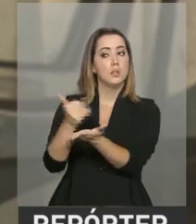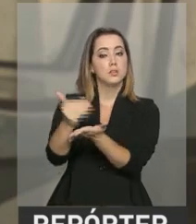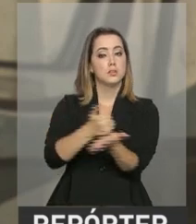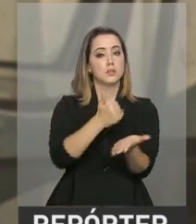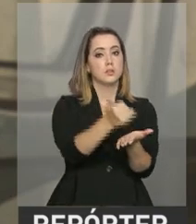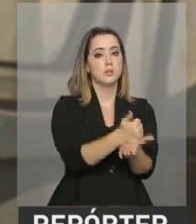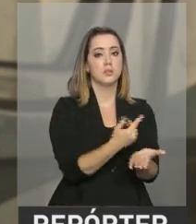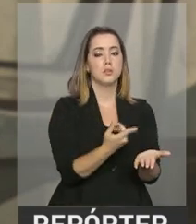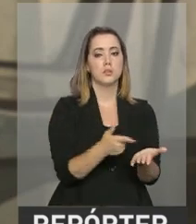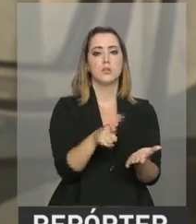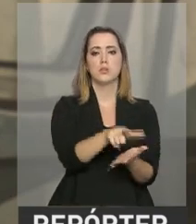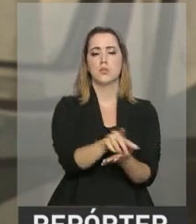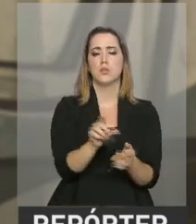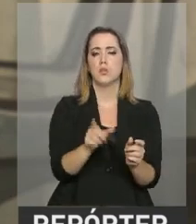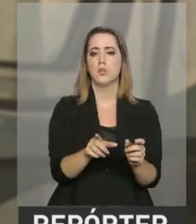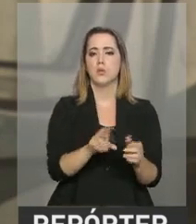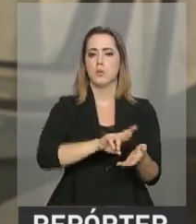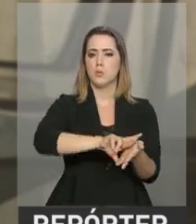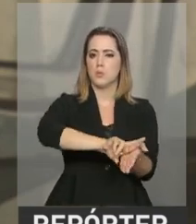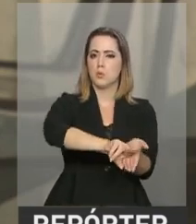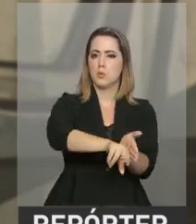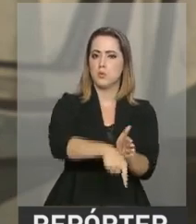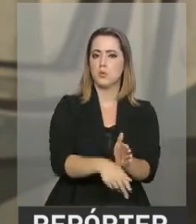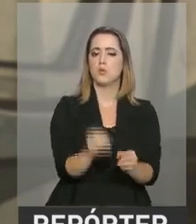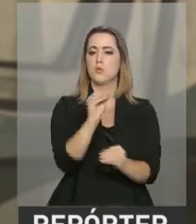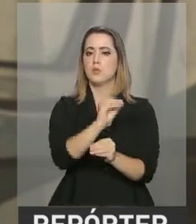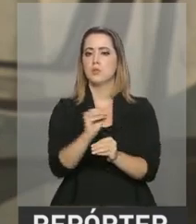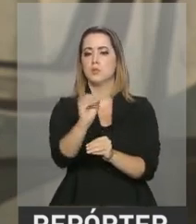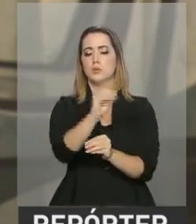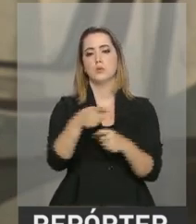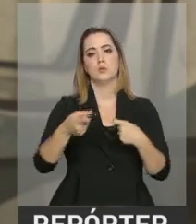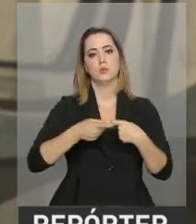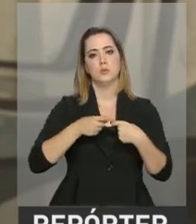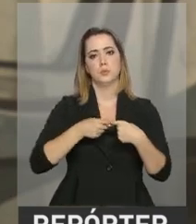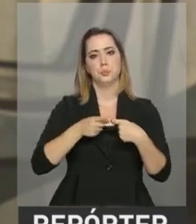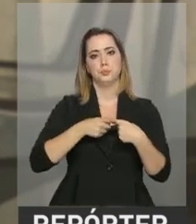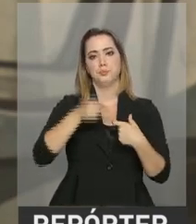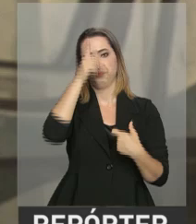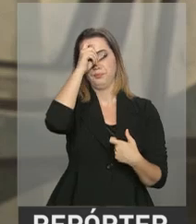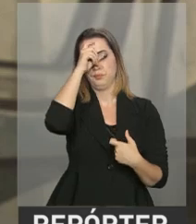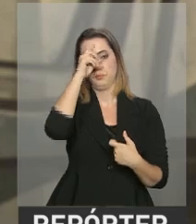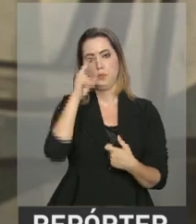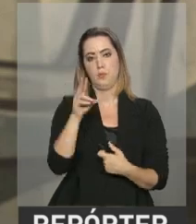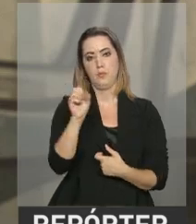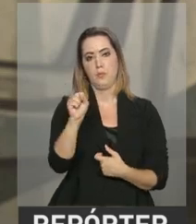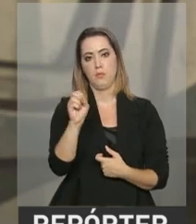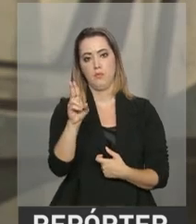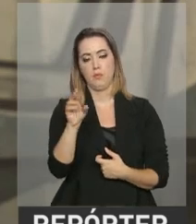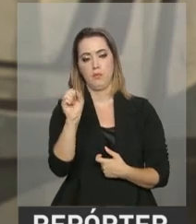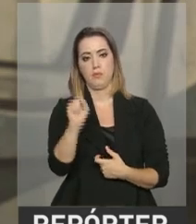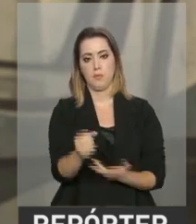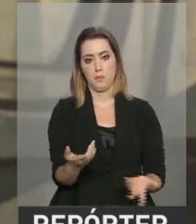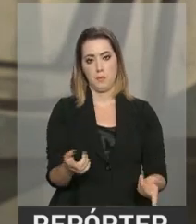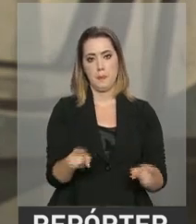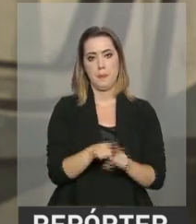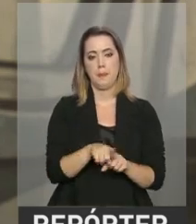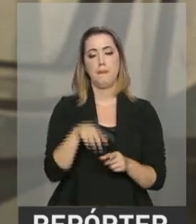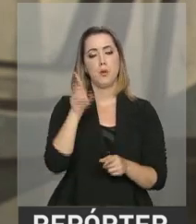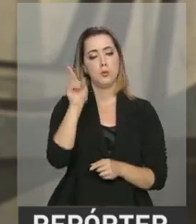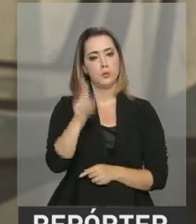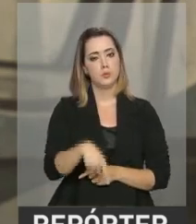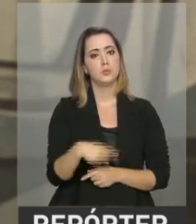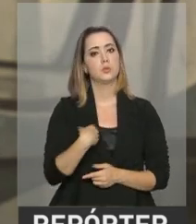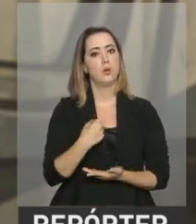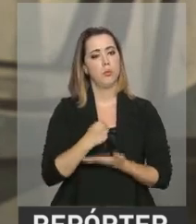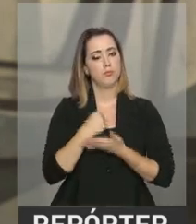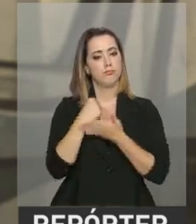recebe do governo pelos Serviços Médicos e internações hospitalares que realiza pelo sistema único de saú o SUS o que serve como